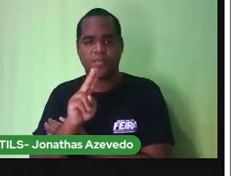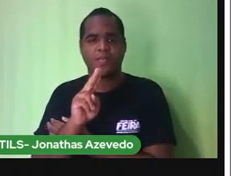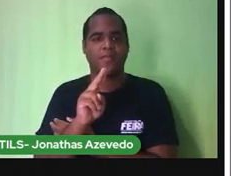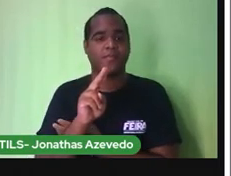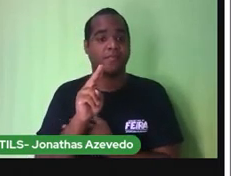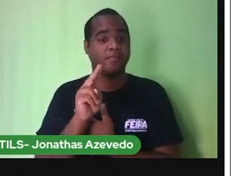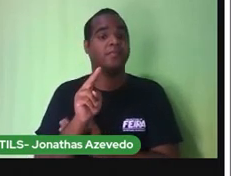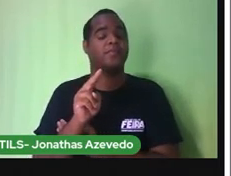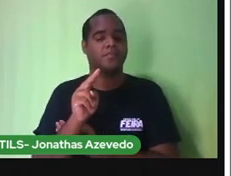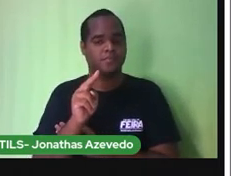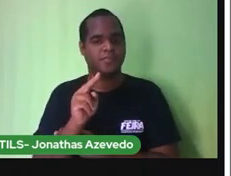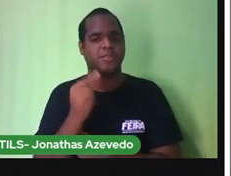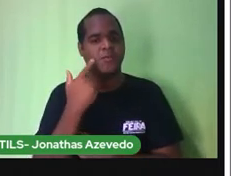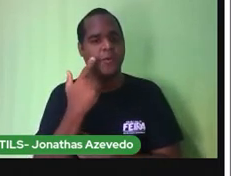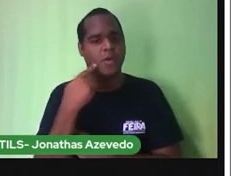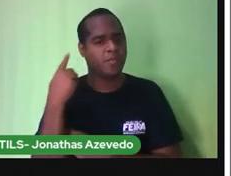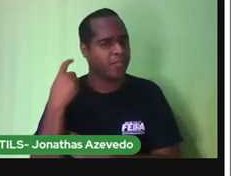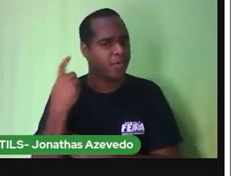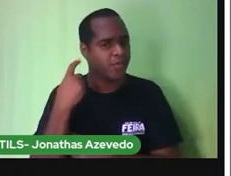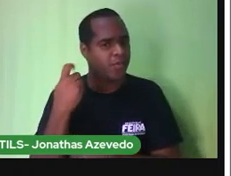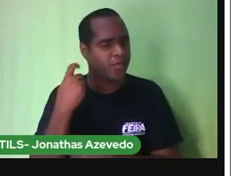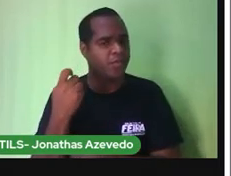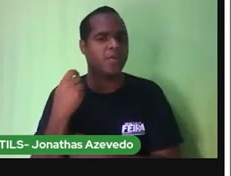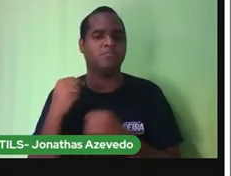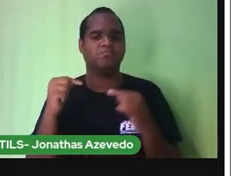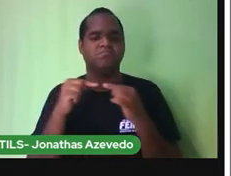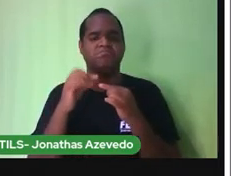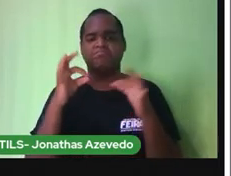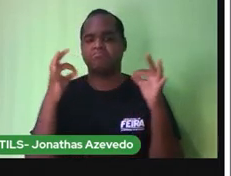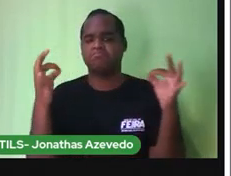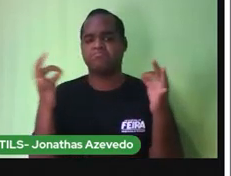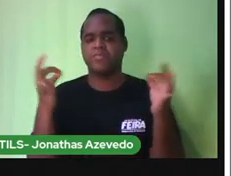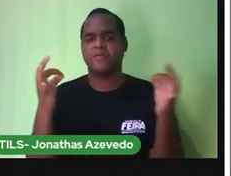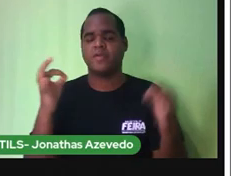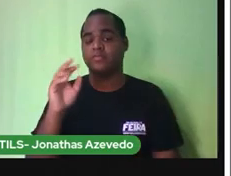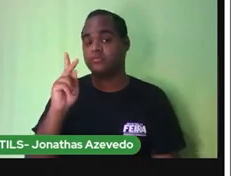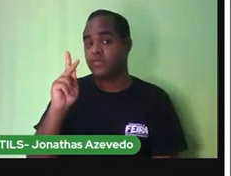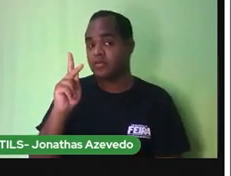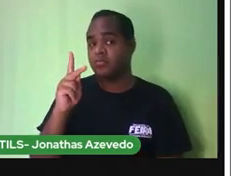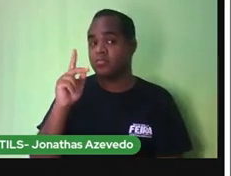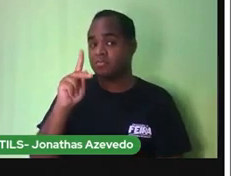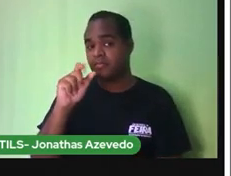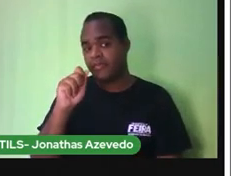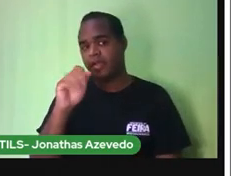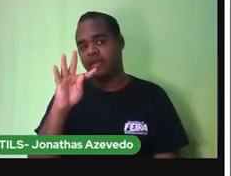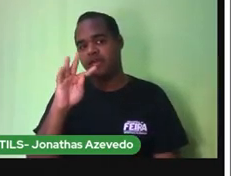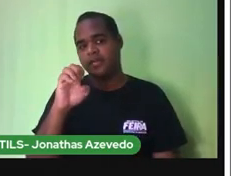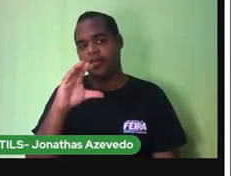você obra o som da letra P PC pa peça